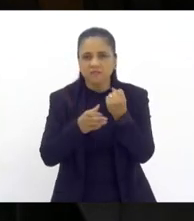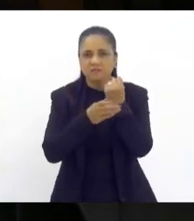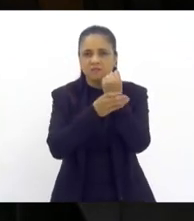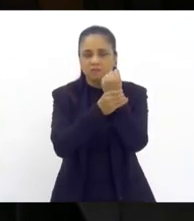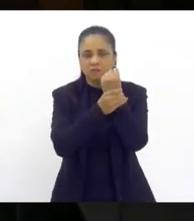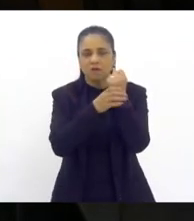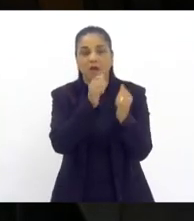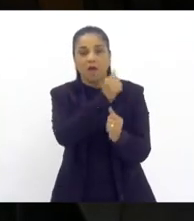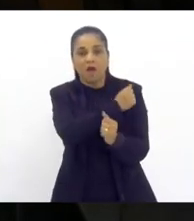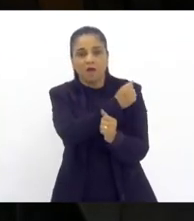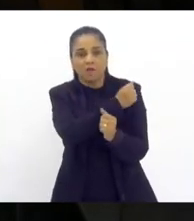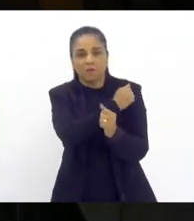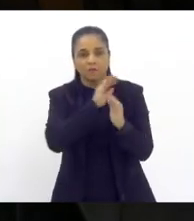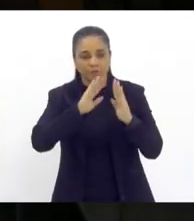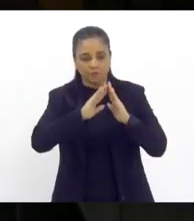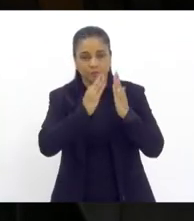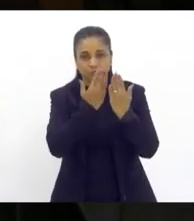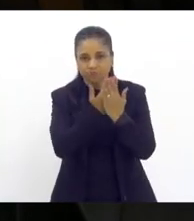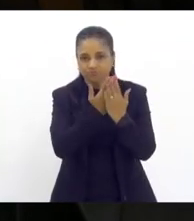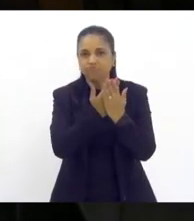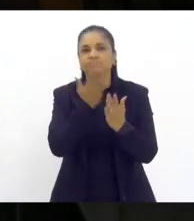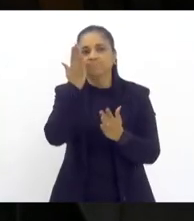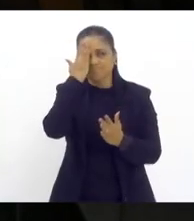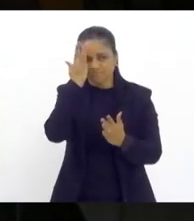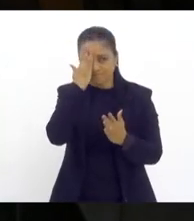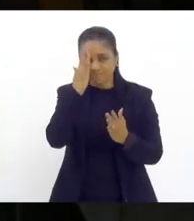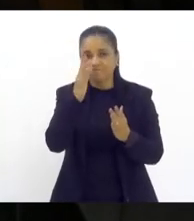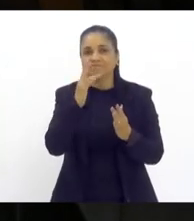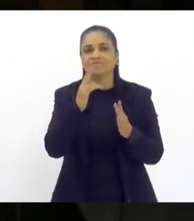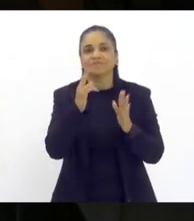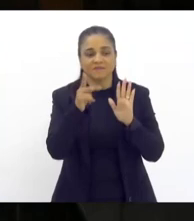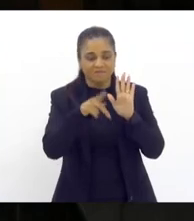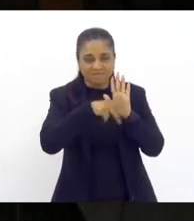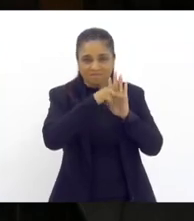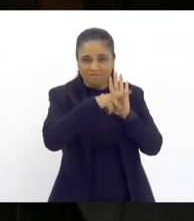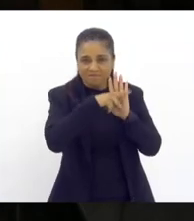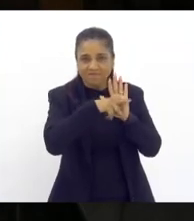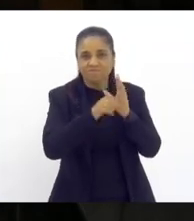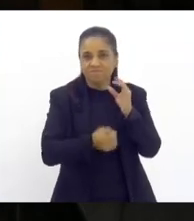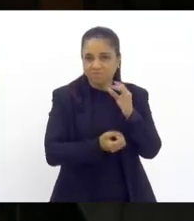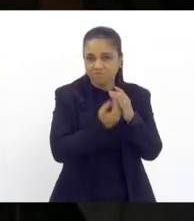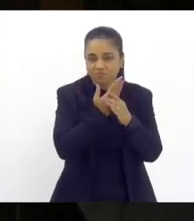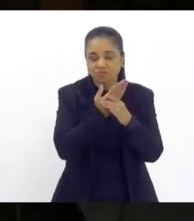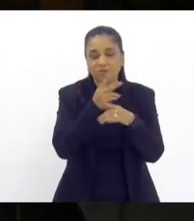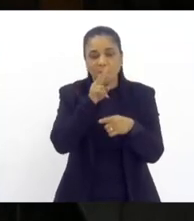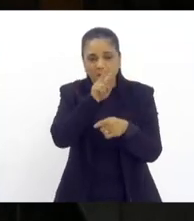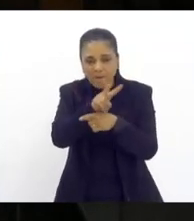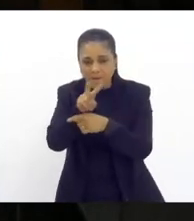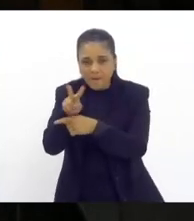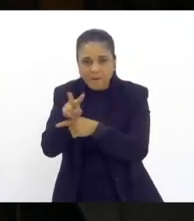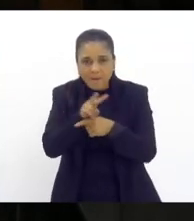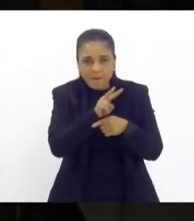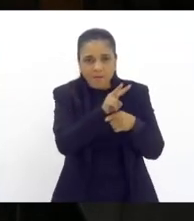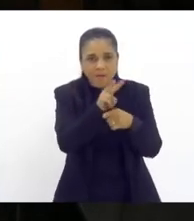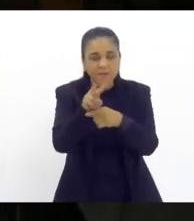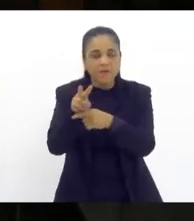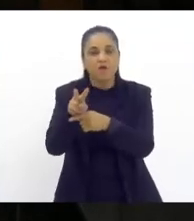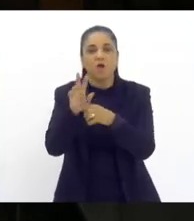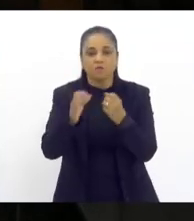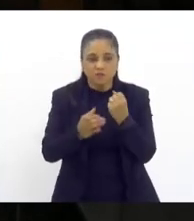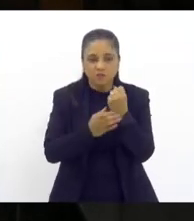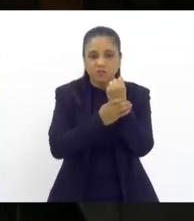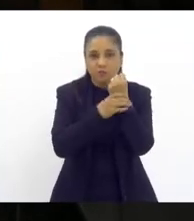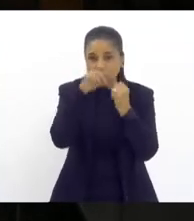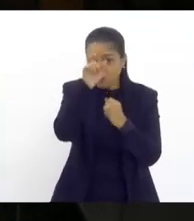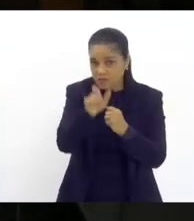fizeram uma indicação legislativa muito, muito boa, que é para a gente fazer esse monitoramento, não só com o segurança, mas também com